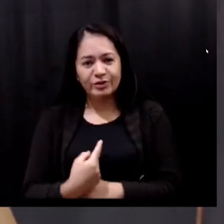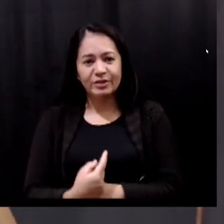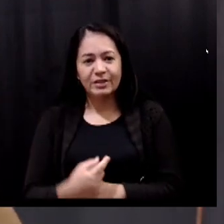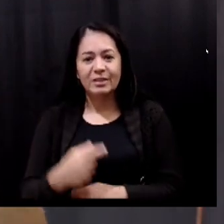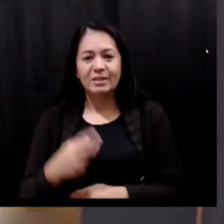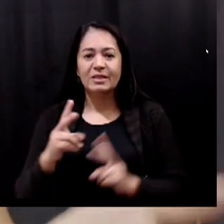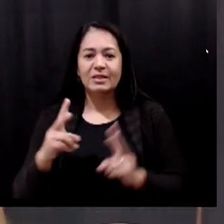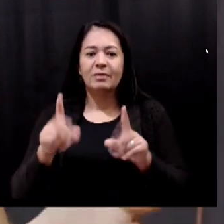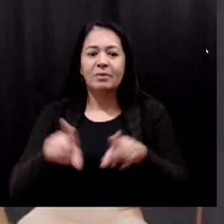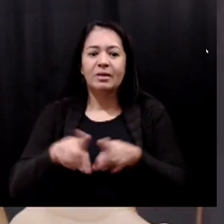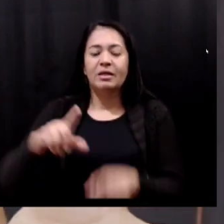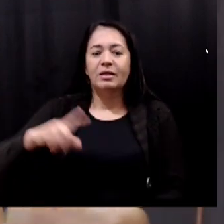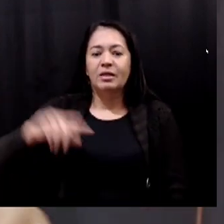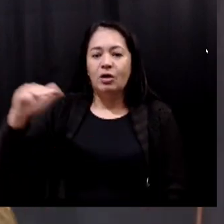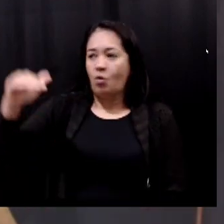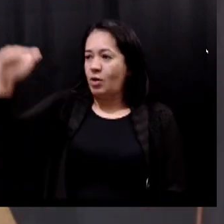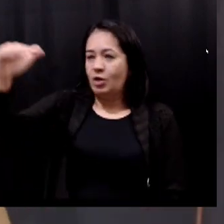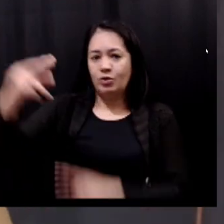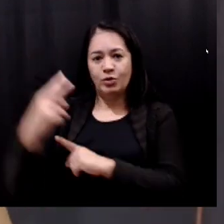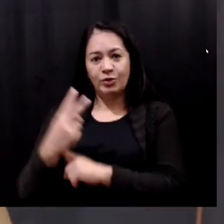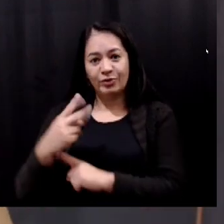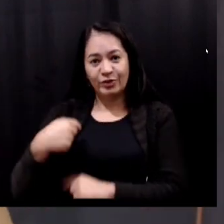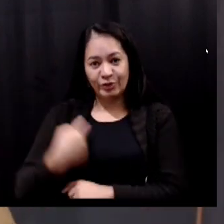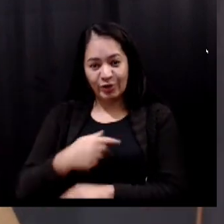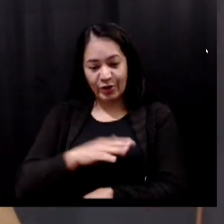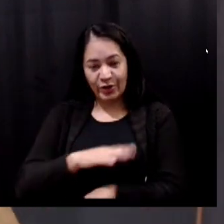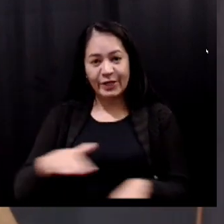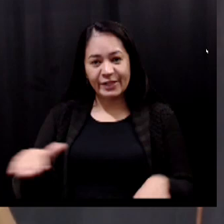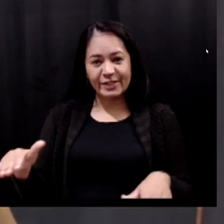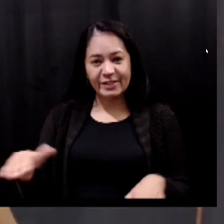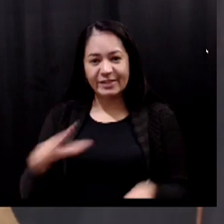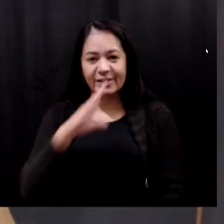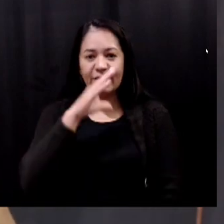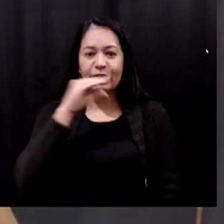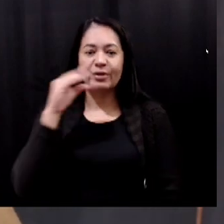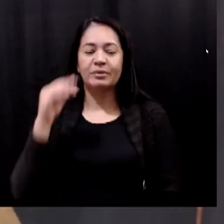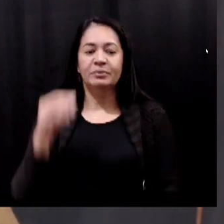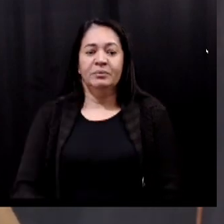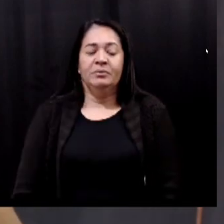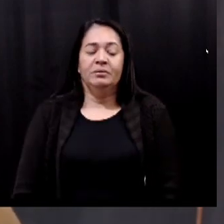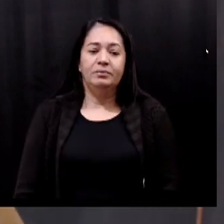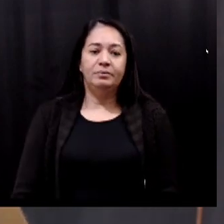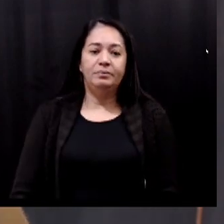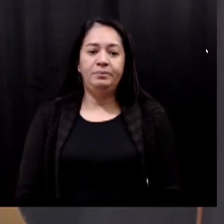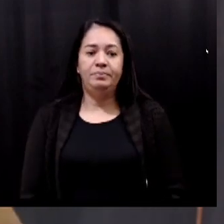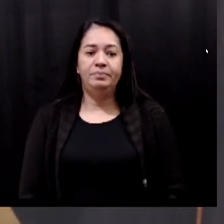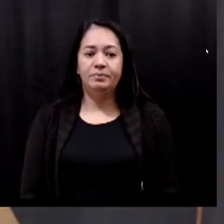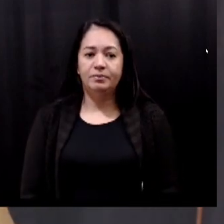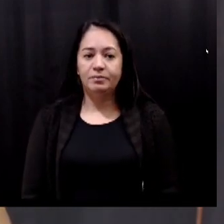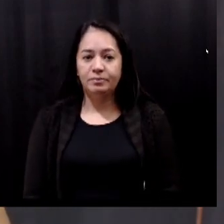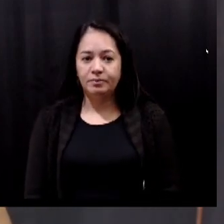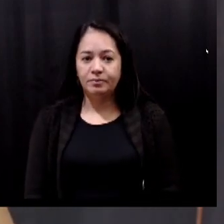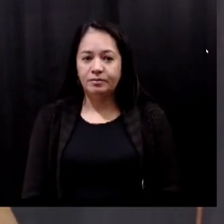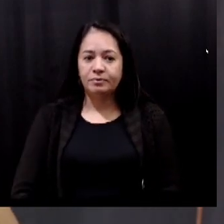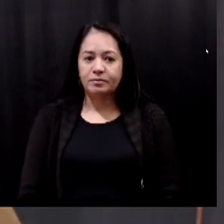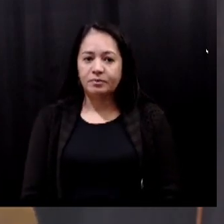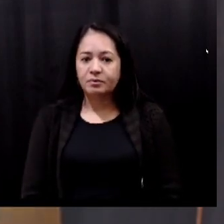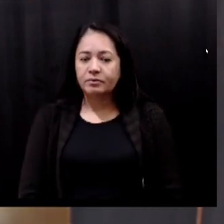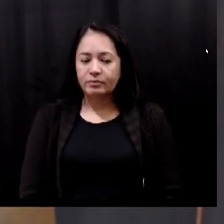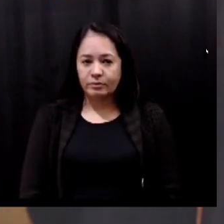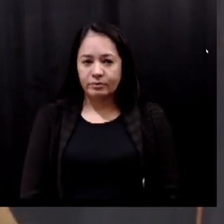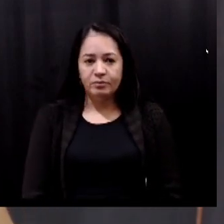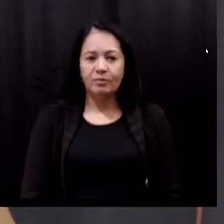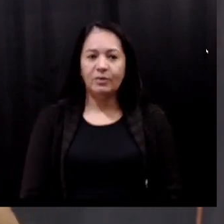cuida da gente quando a gente é criança, quando a gente é adolescente. E a nossa adolescência tem ficado cada vez maior, né? Então, assim, a gente vai até